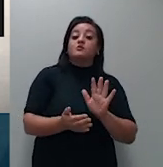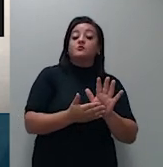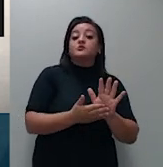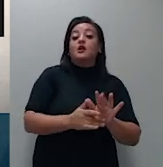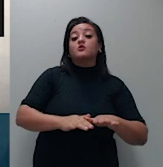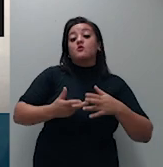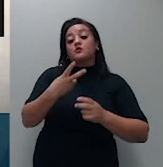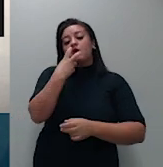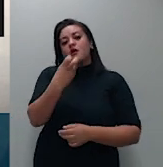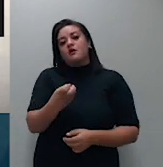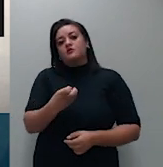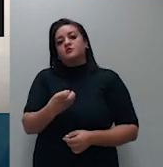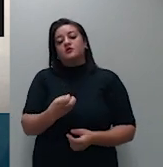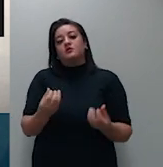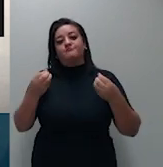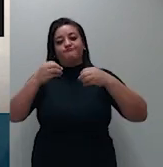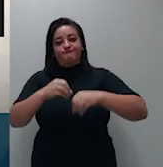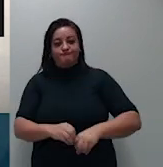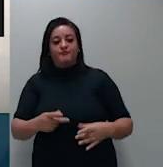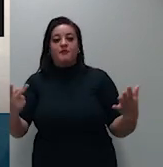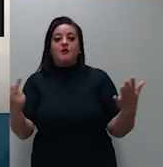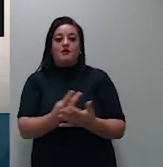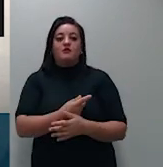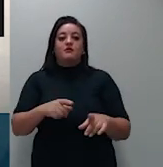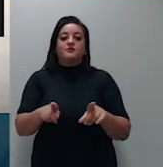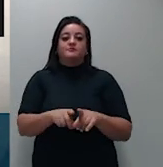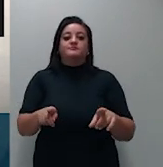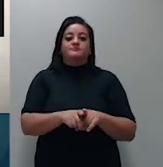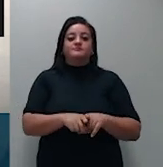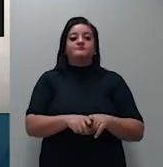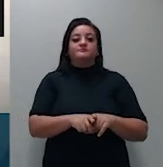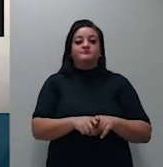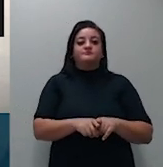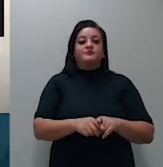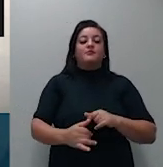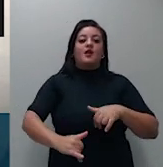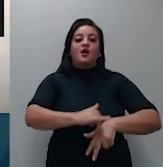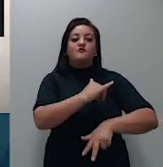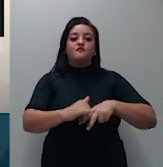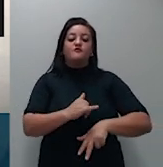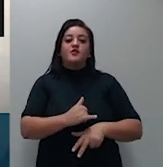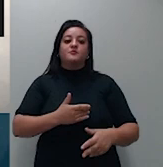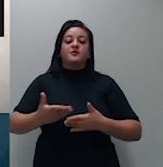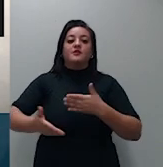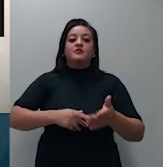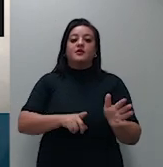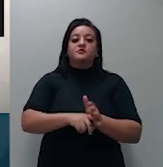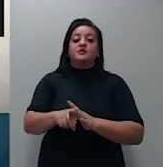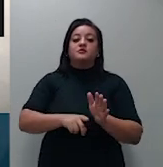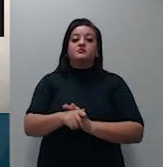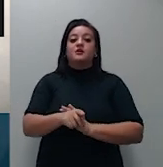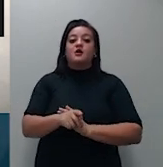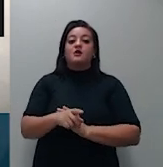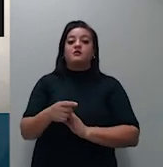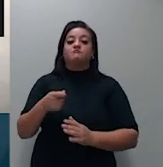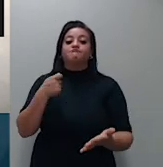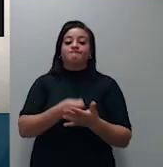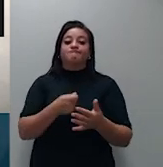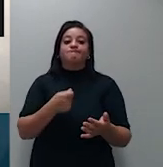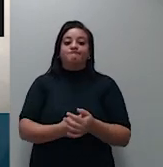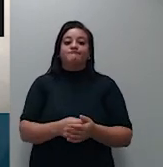do dano ocasionado a ambas as questão não impugnada no recurso